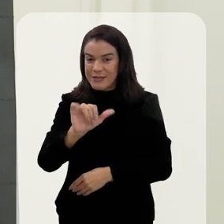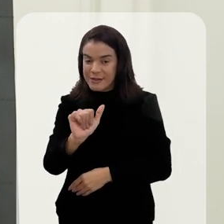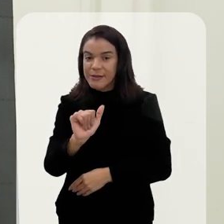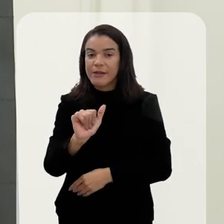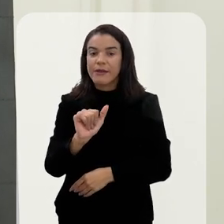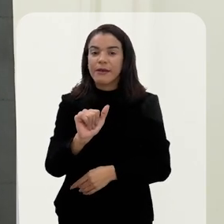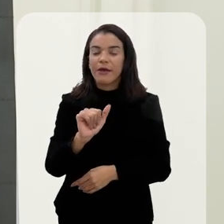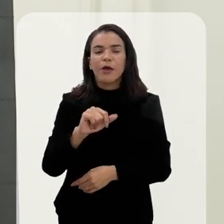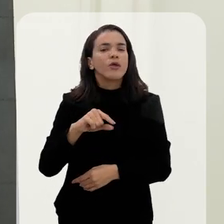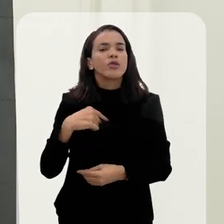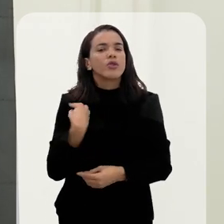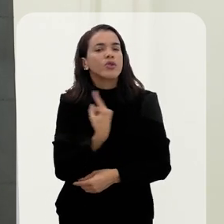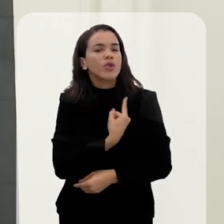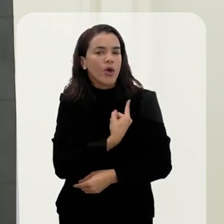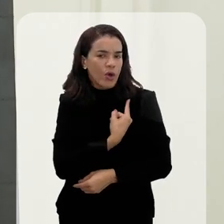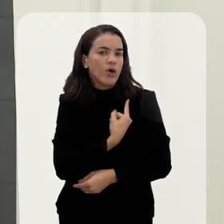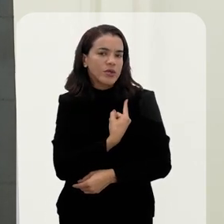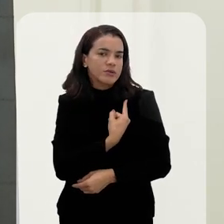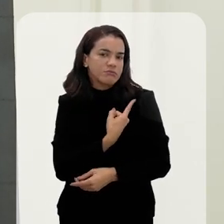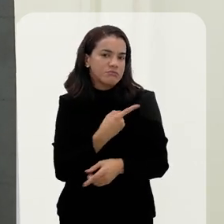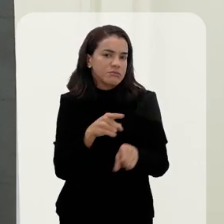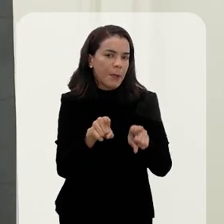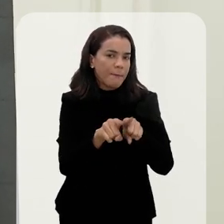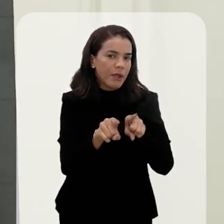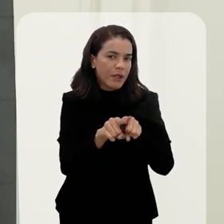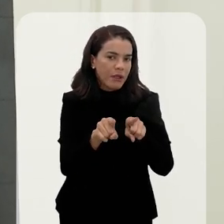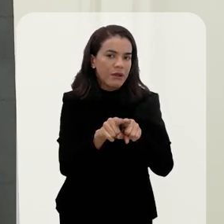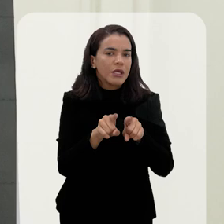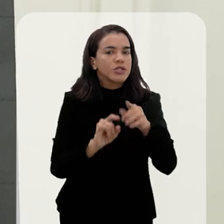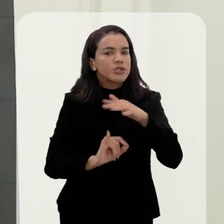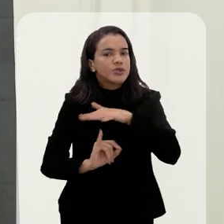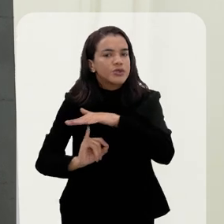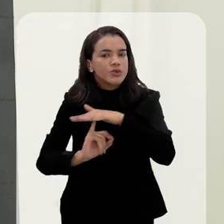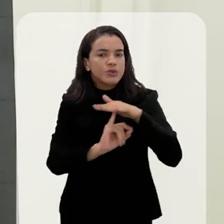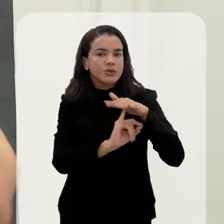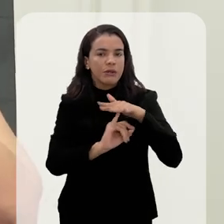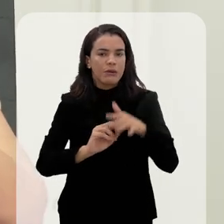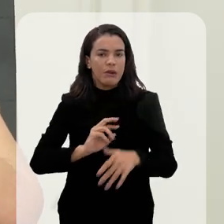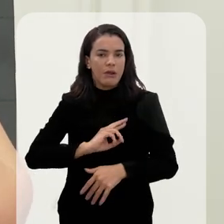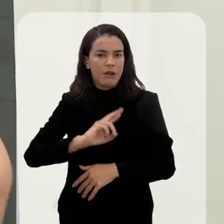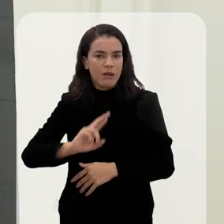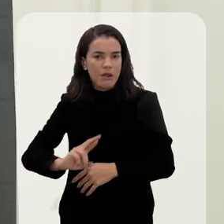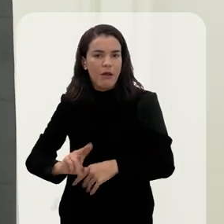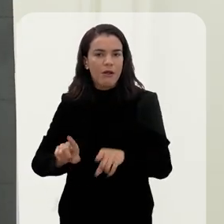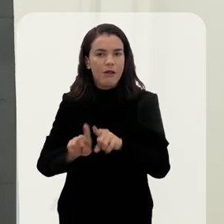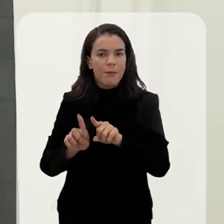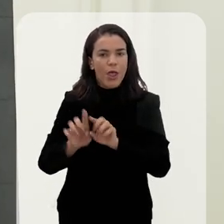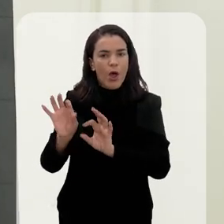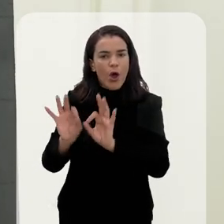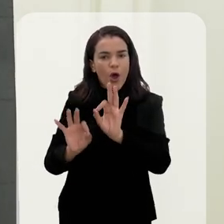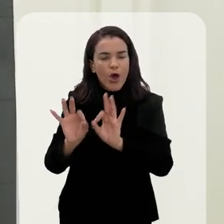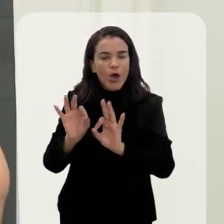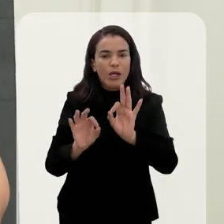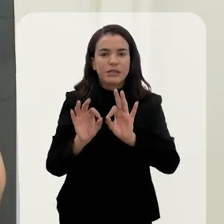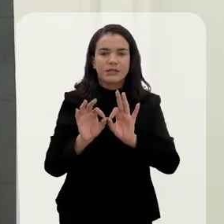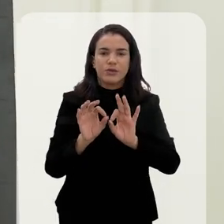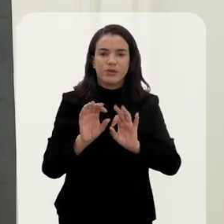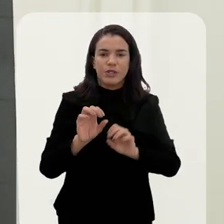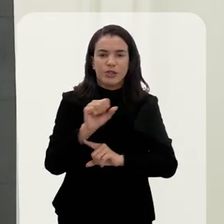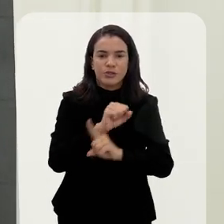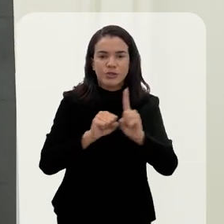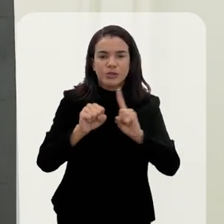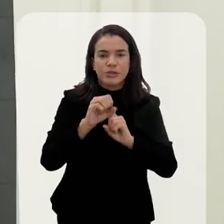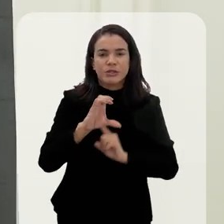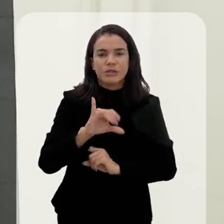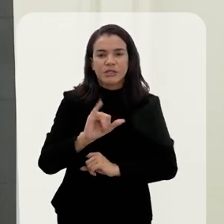traz, como nós, né, como ela traz, né, instituições religiosas, organizações da